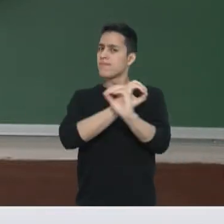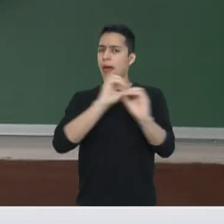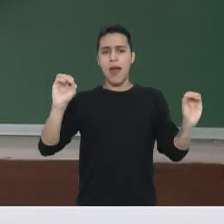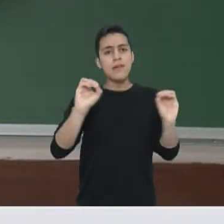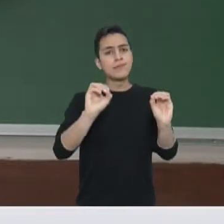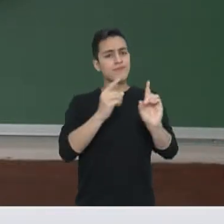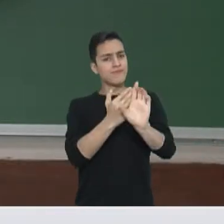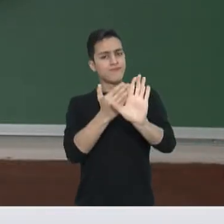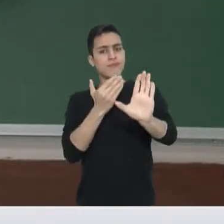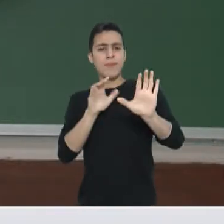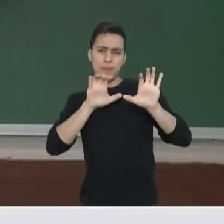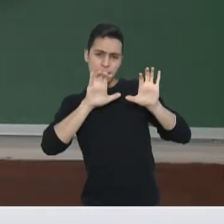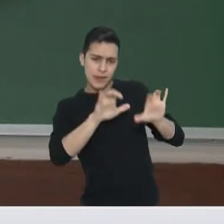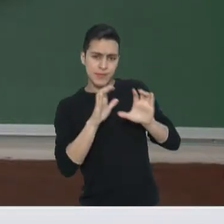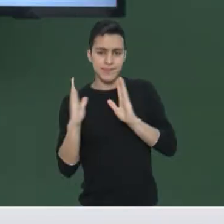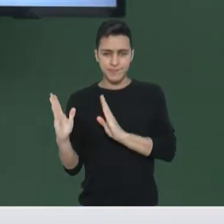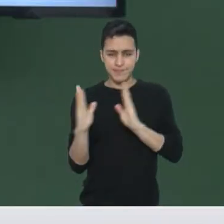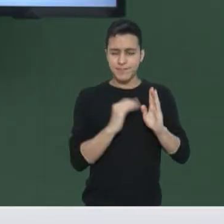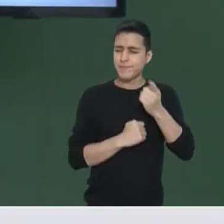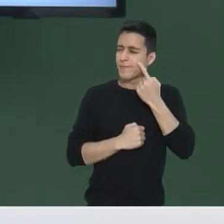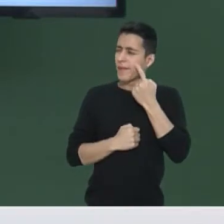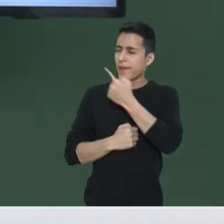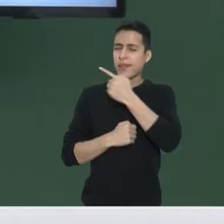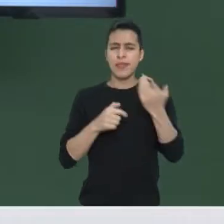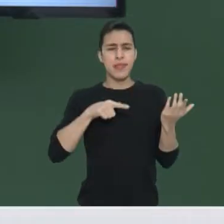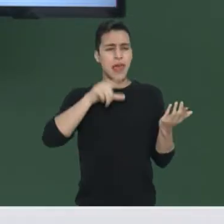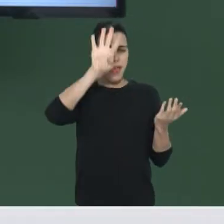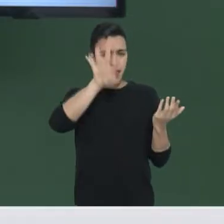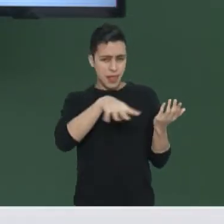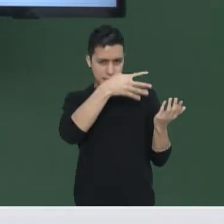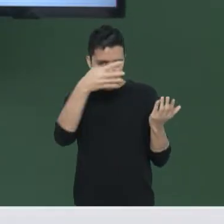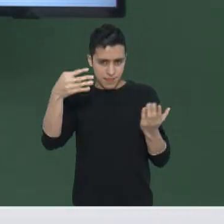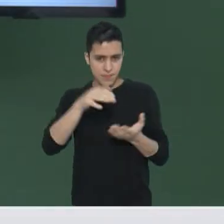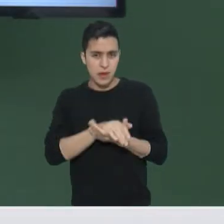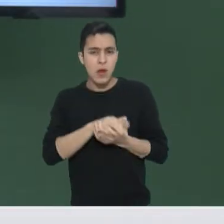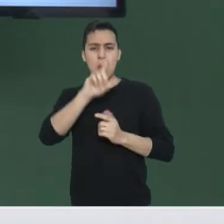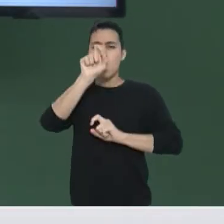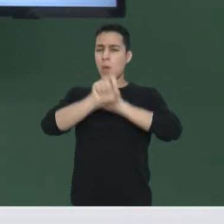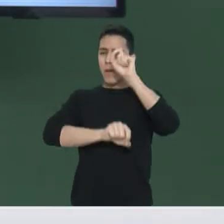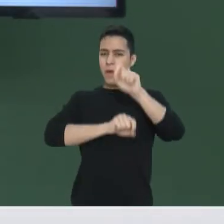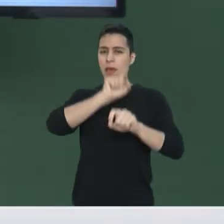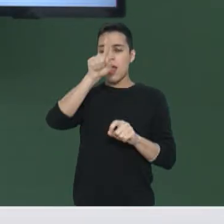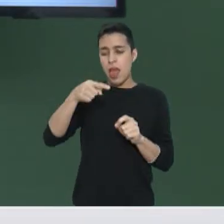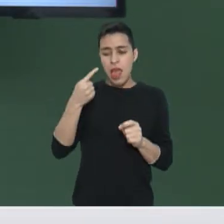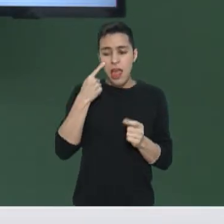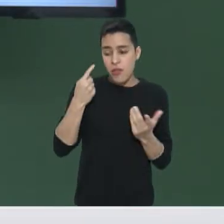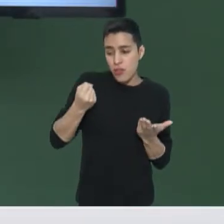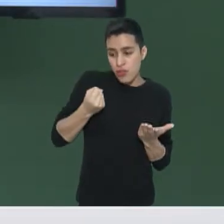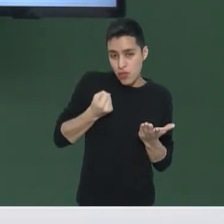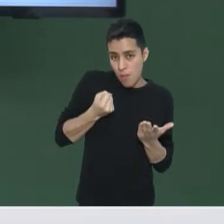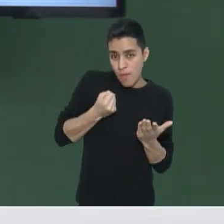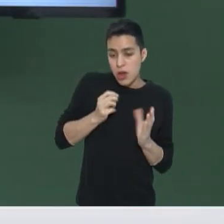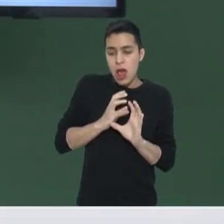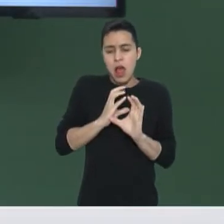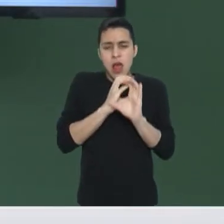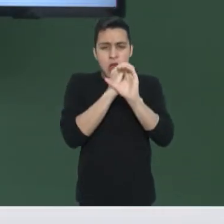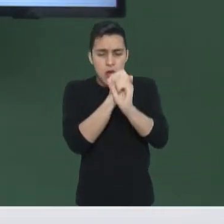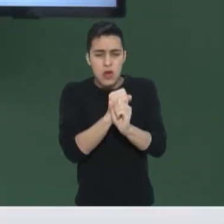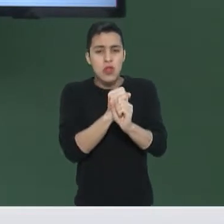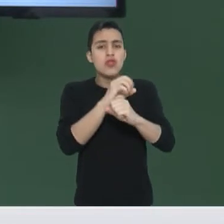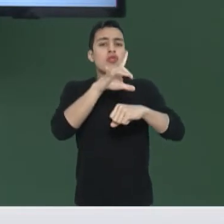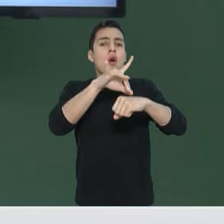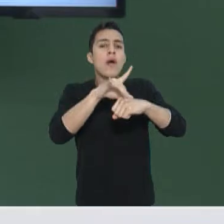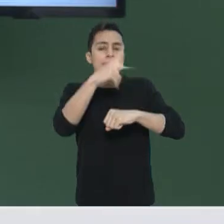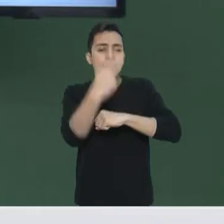certo? Aqui eu tenho uma tabela. Essa tabela eu trouxe os números dessa doença aqui no